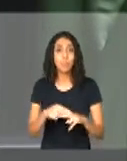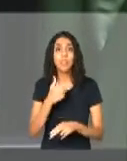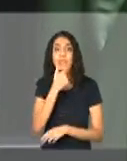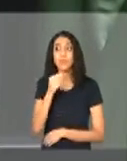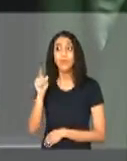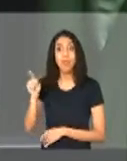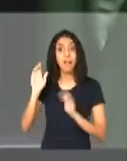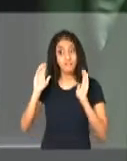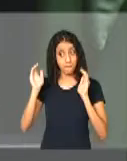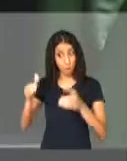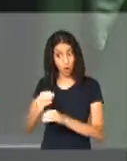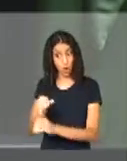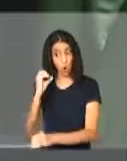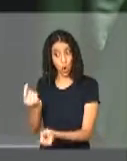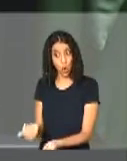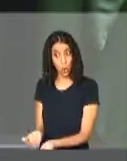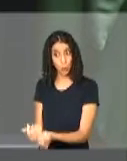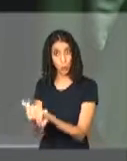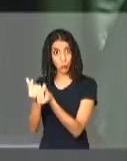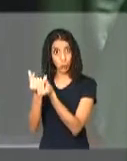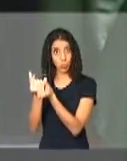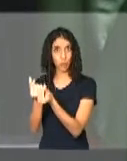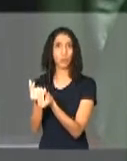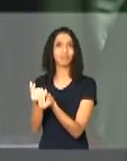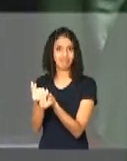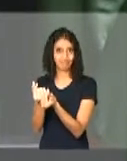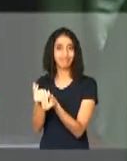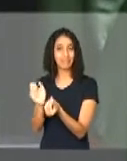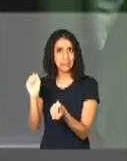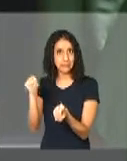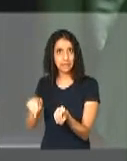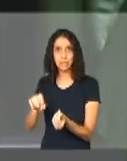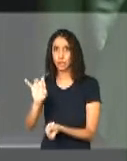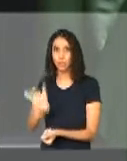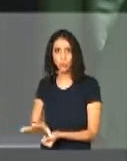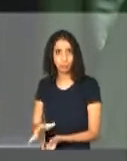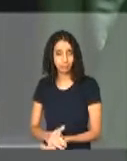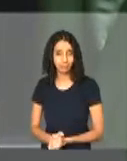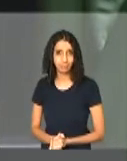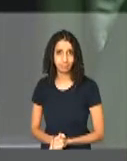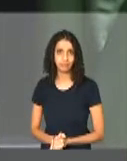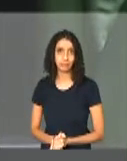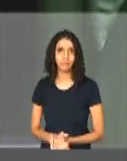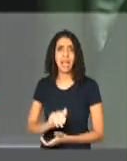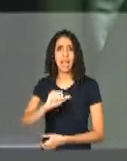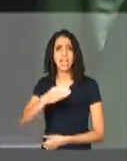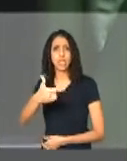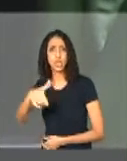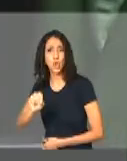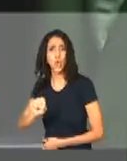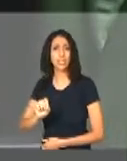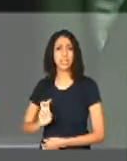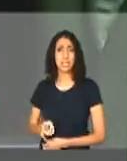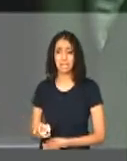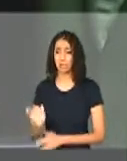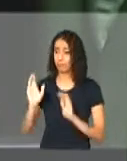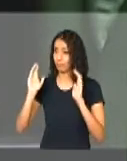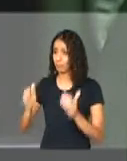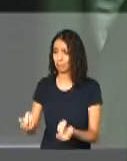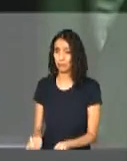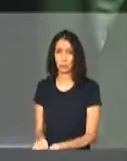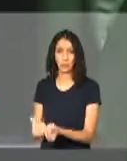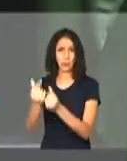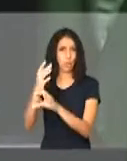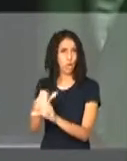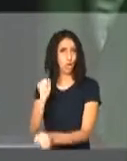foco dirigido para os lucros, para as finanças, para os rendimentos, ações, e não para a atividade fim